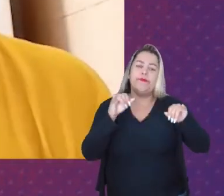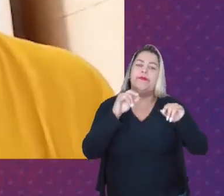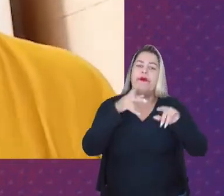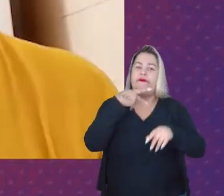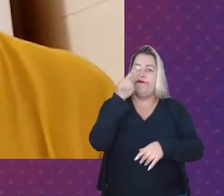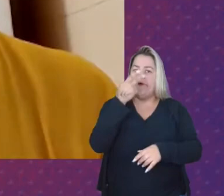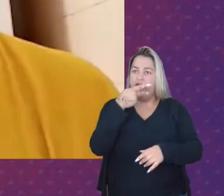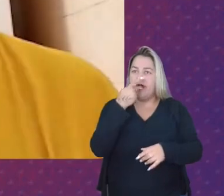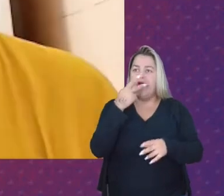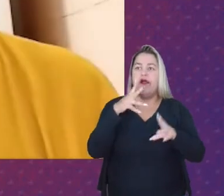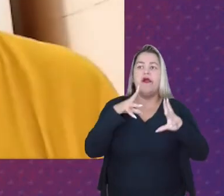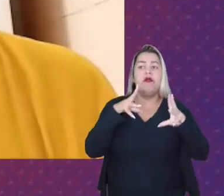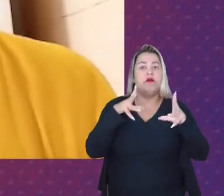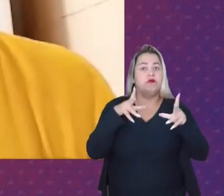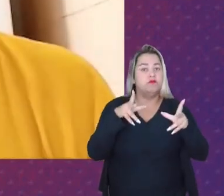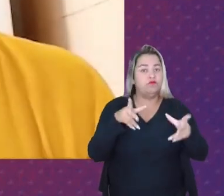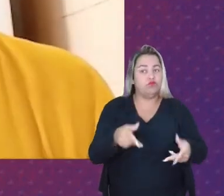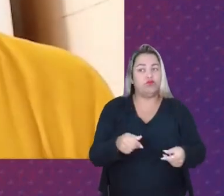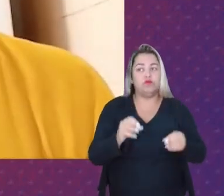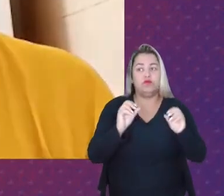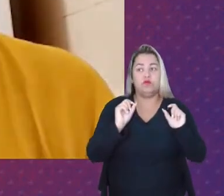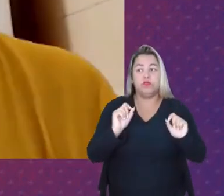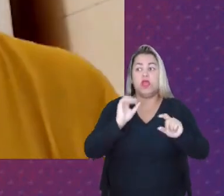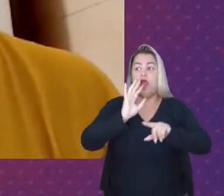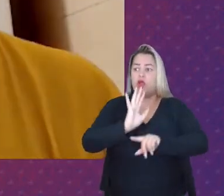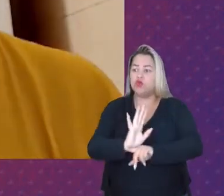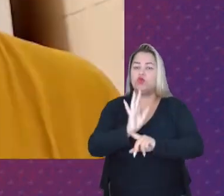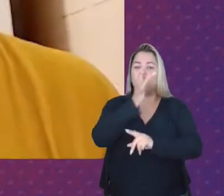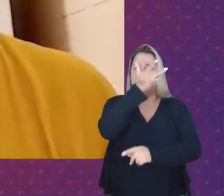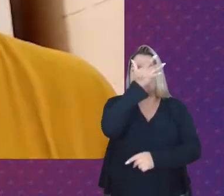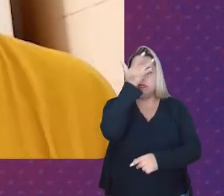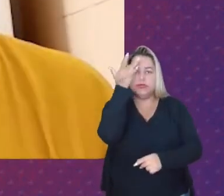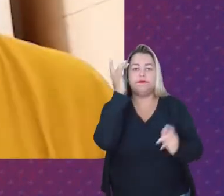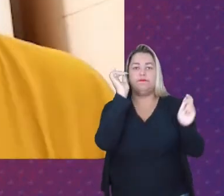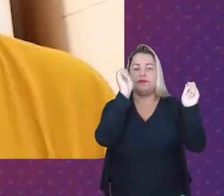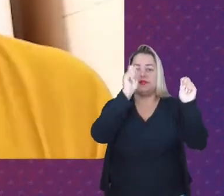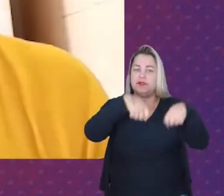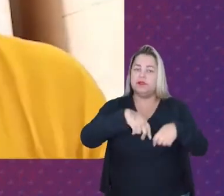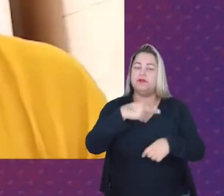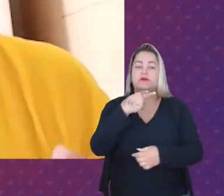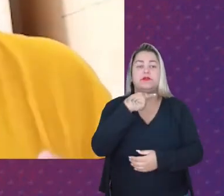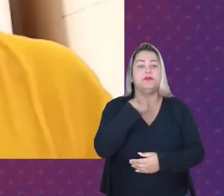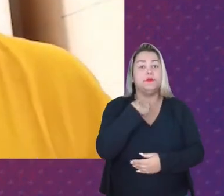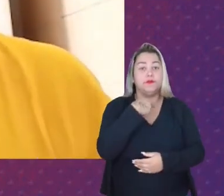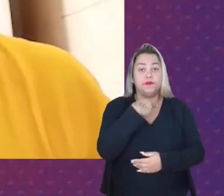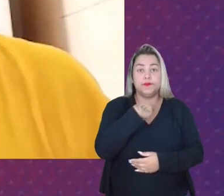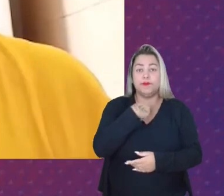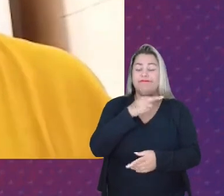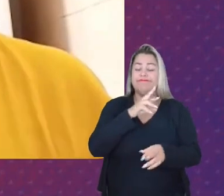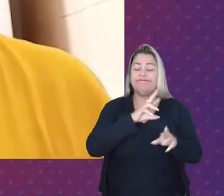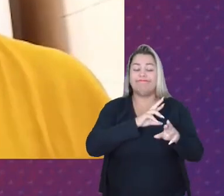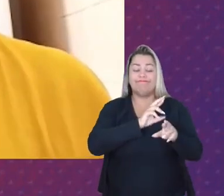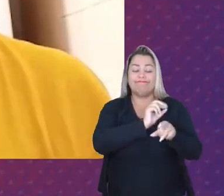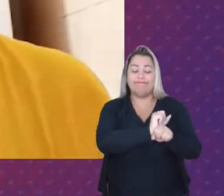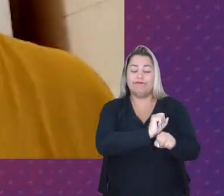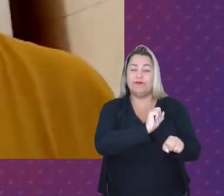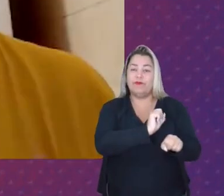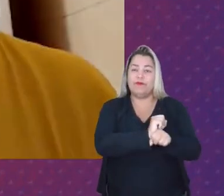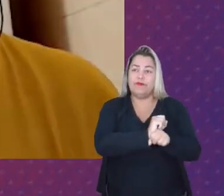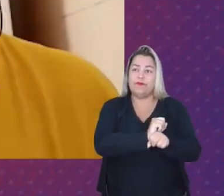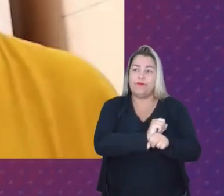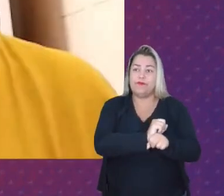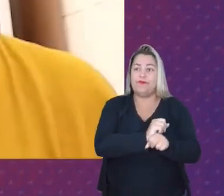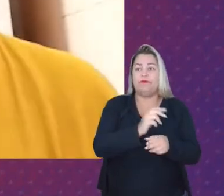falava cuida de quem te cuida, ajude a quem precisa, a fome não pode esperar. Essa campanha foi para